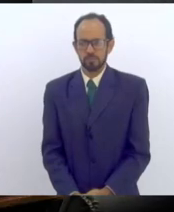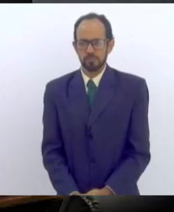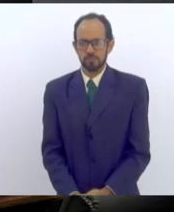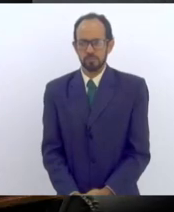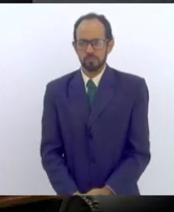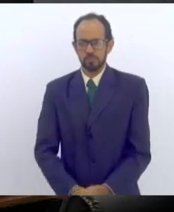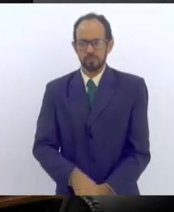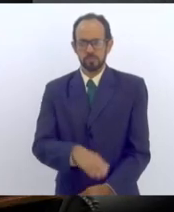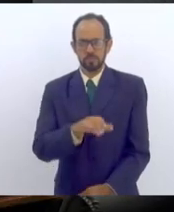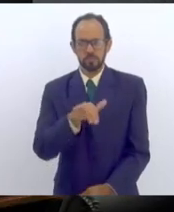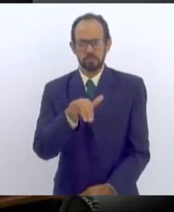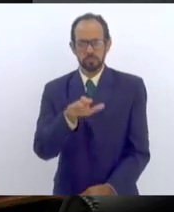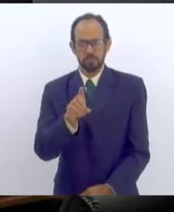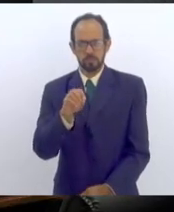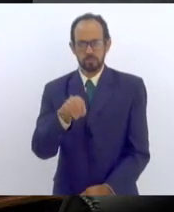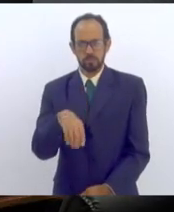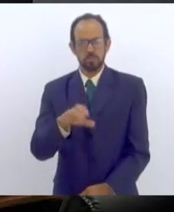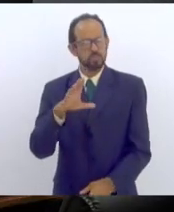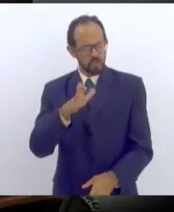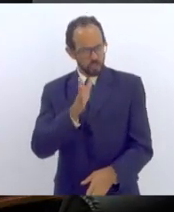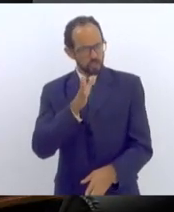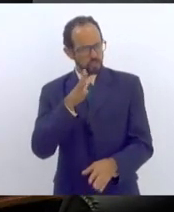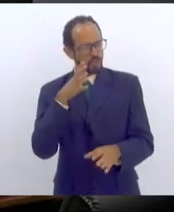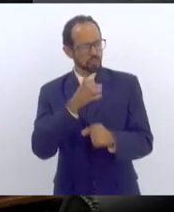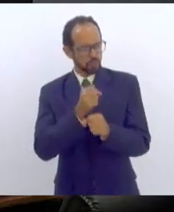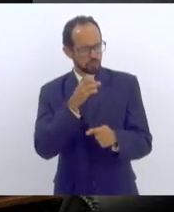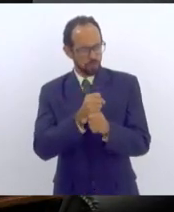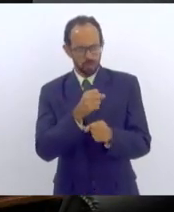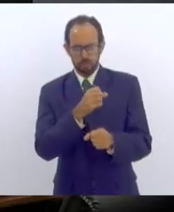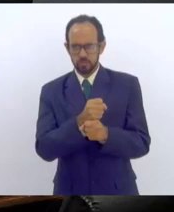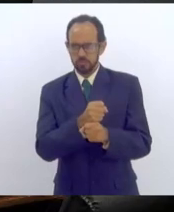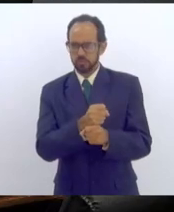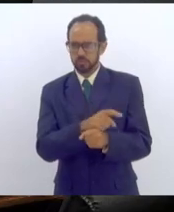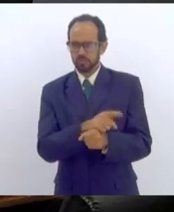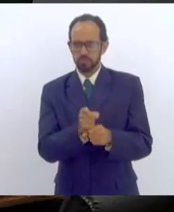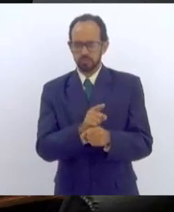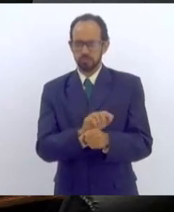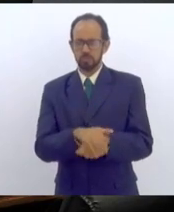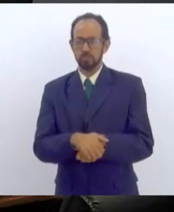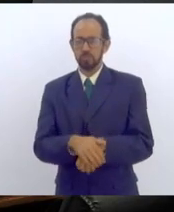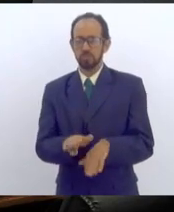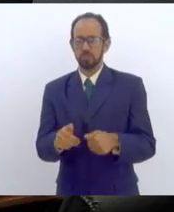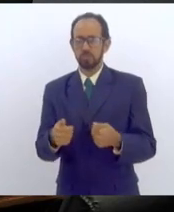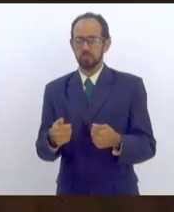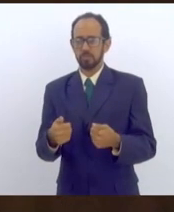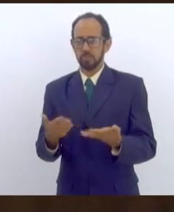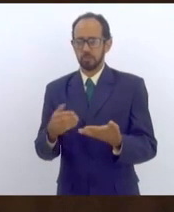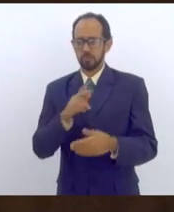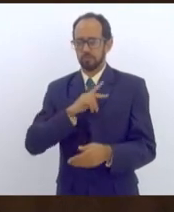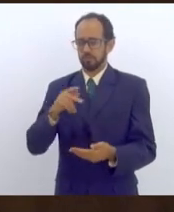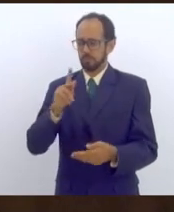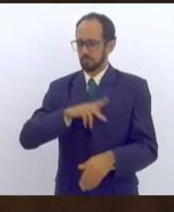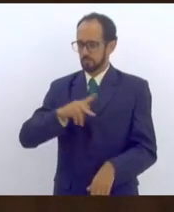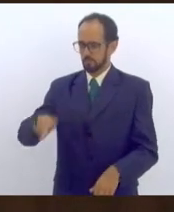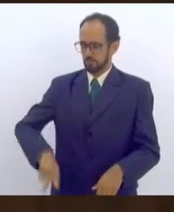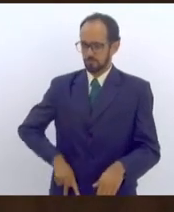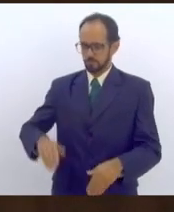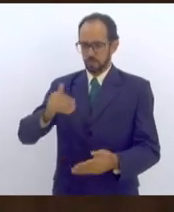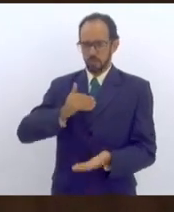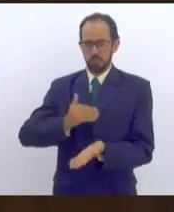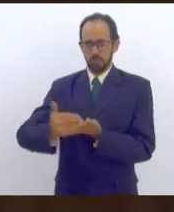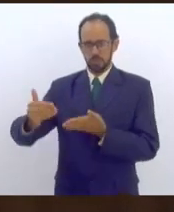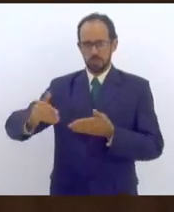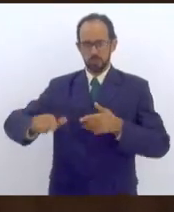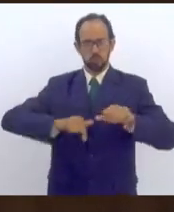já computado também. Já computado. Bom, presidente, acho que começamos esse ano com bastante intensidade. Eu